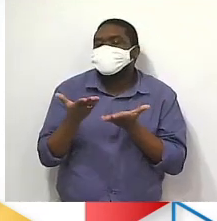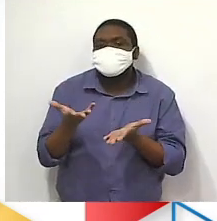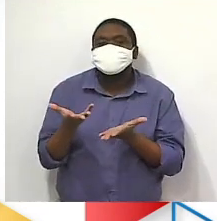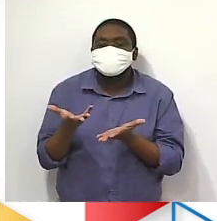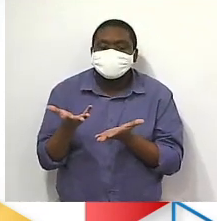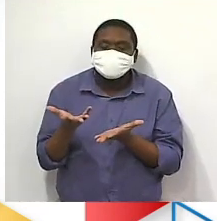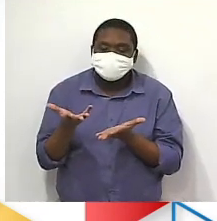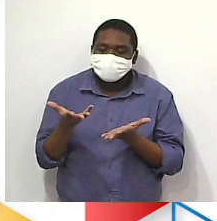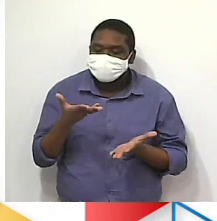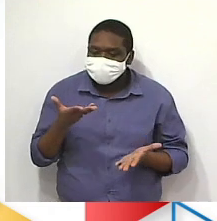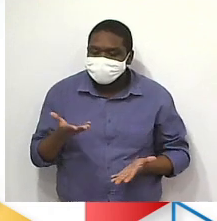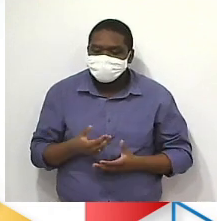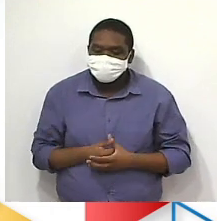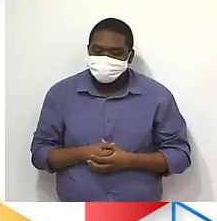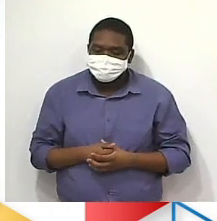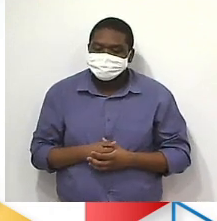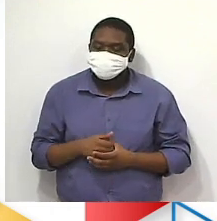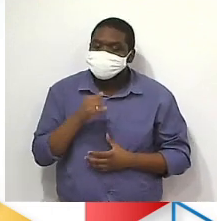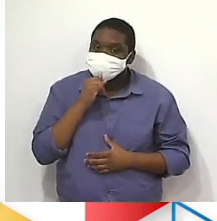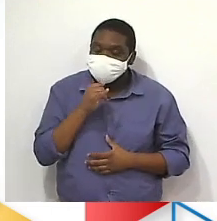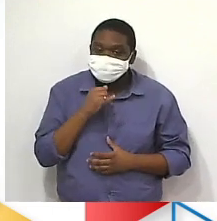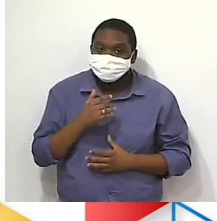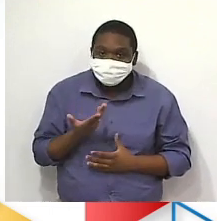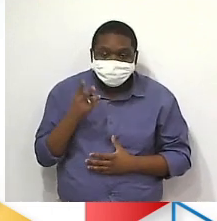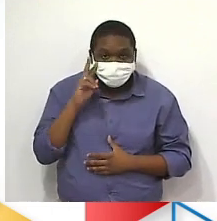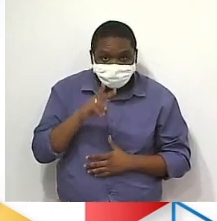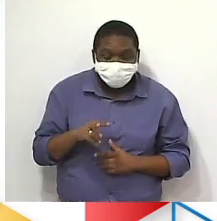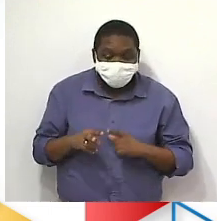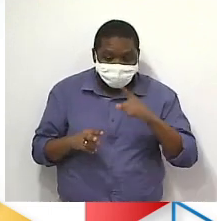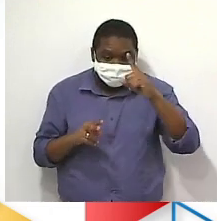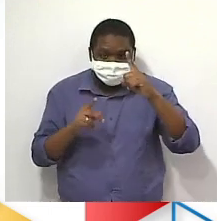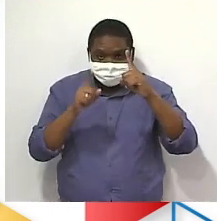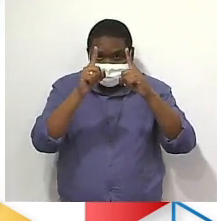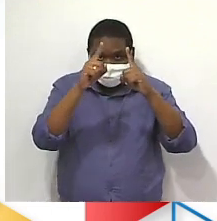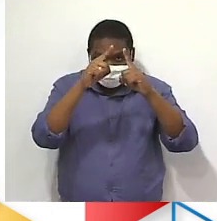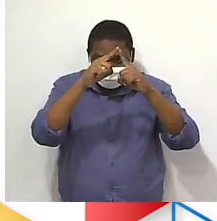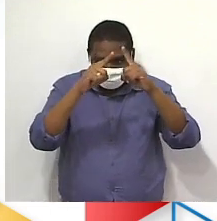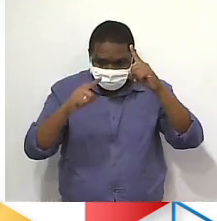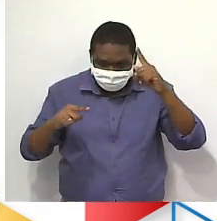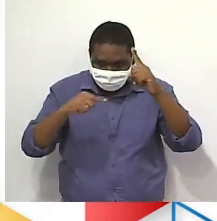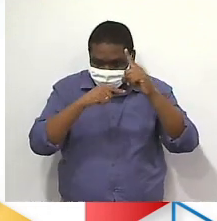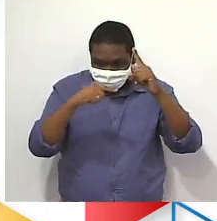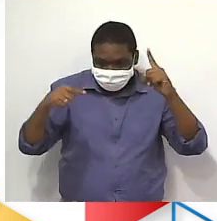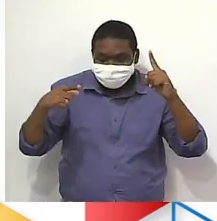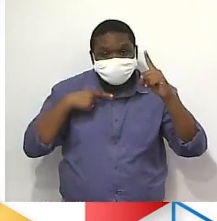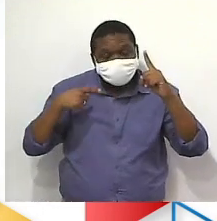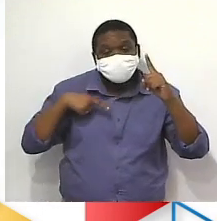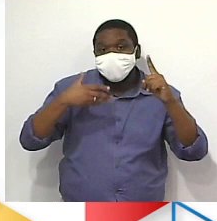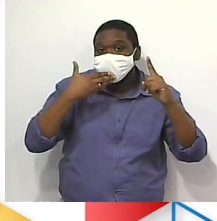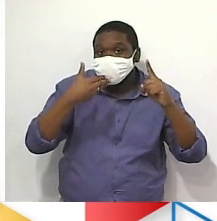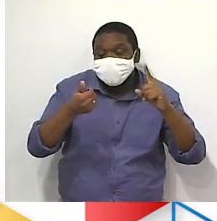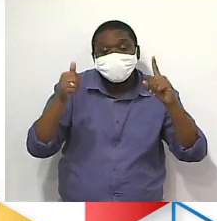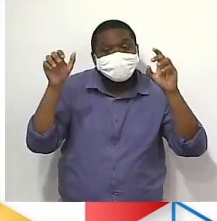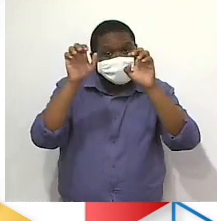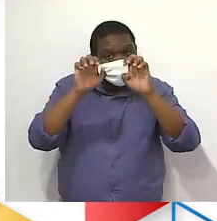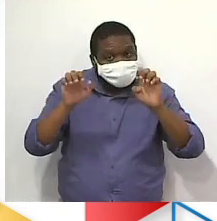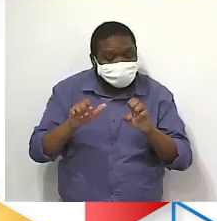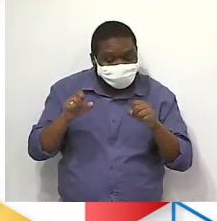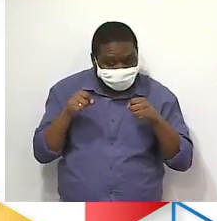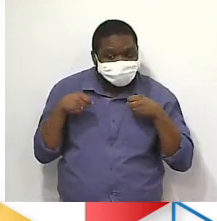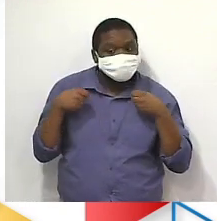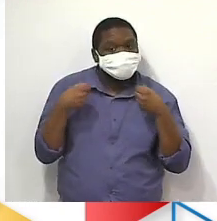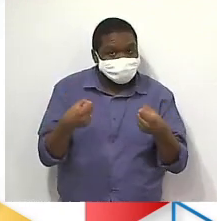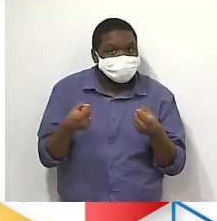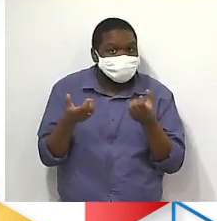essa porteira aí, ó, pela diagonal. Tá vendo aí como ele dá uma estrutura melhor e mais resistente